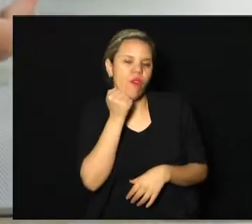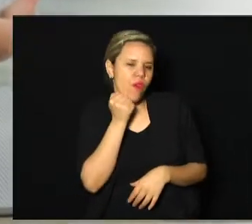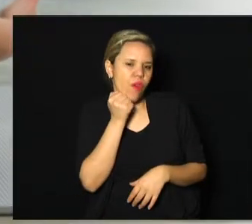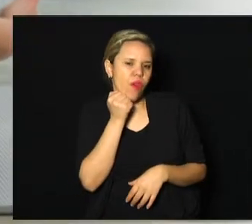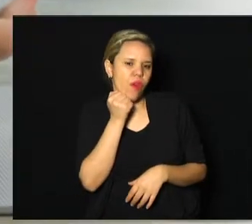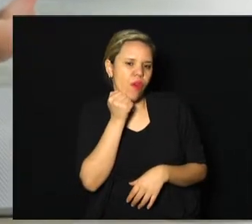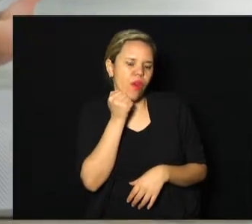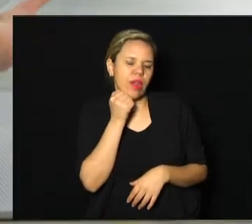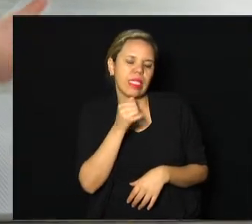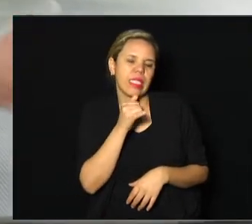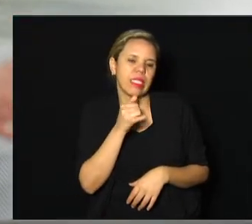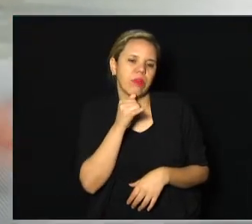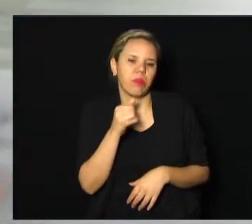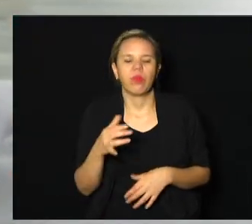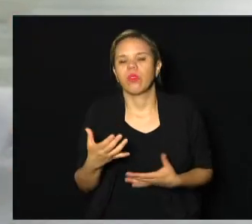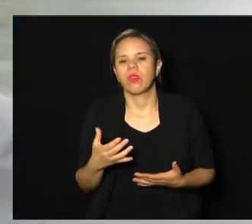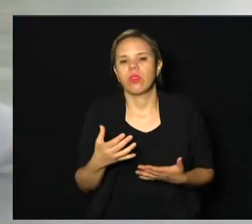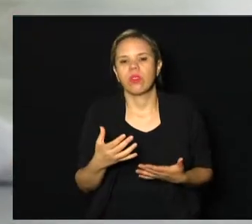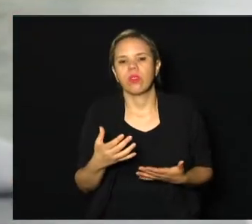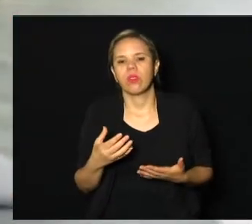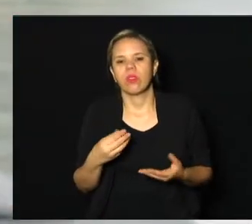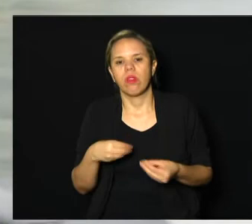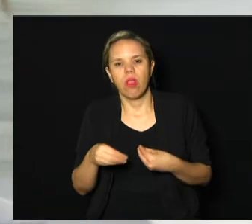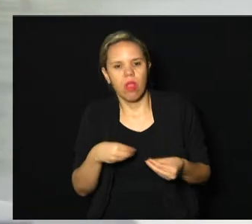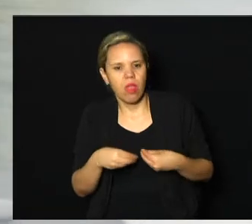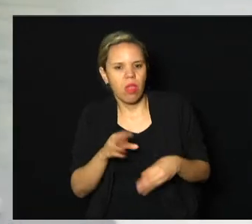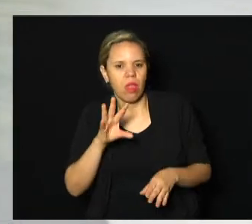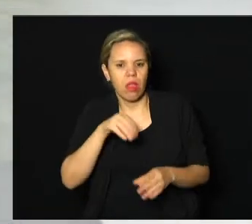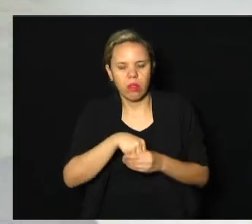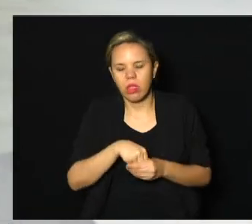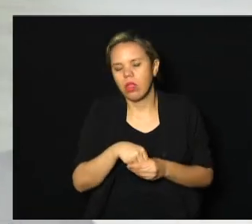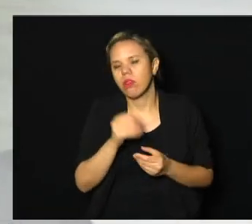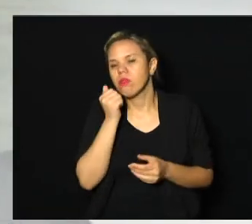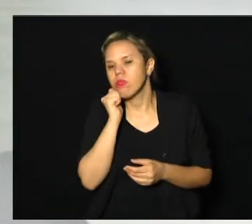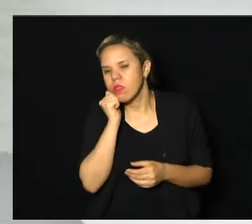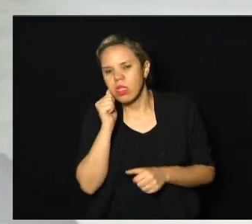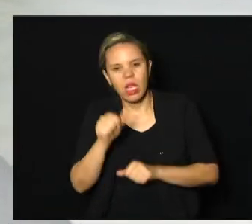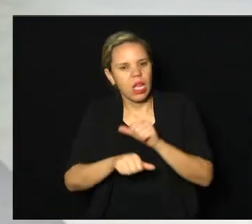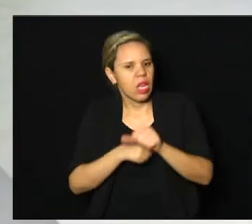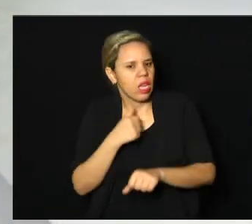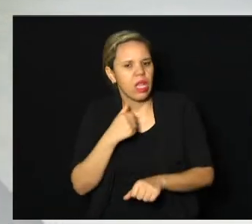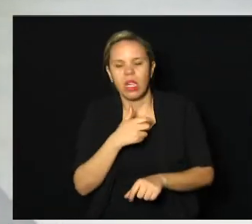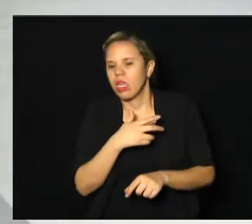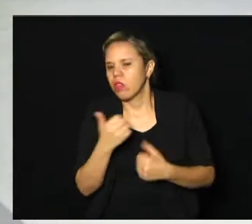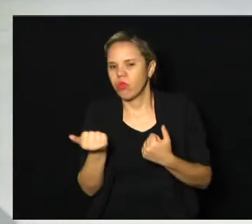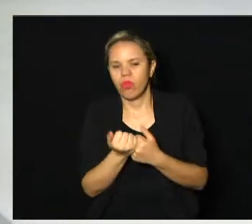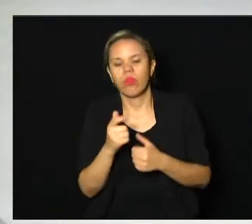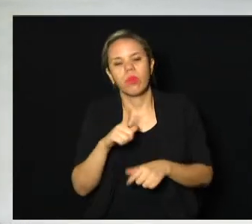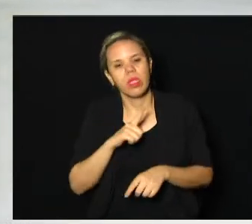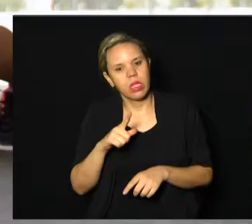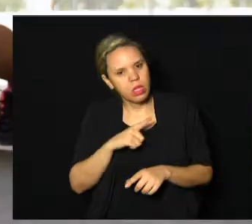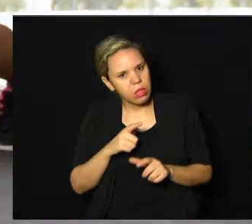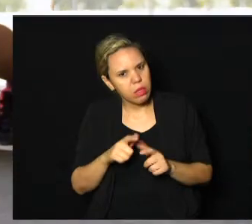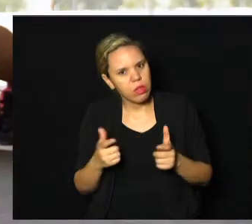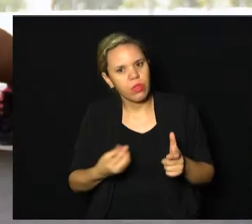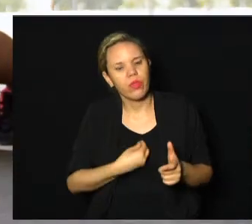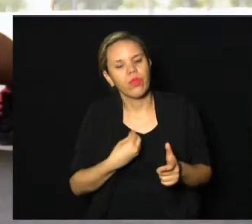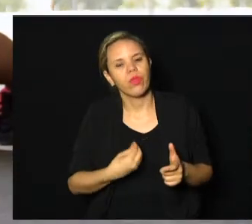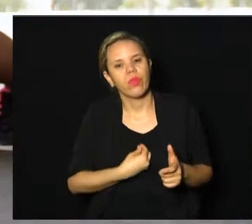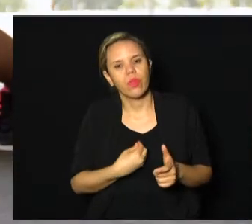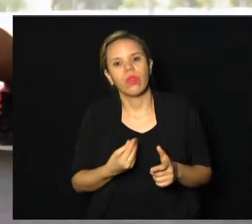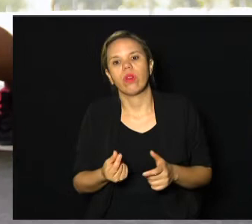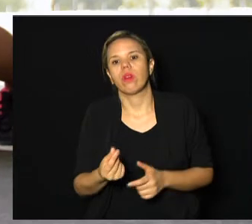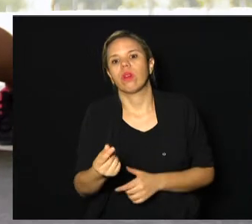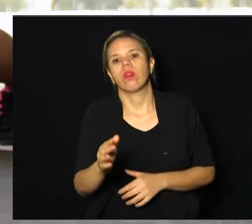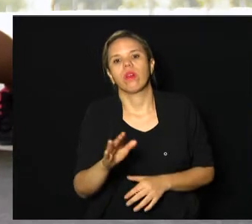de cartilagem, elas não se regeneram, né? Então, a gente tem tido uma expectativa de vida cada vez mais